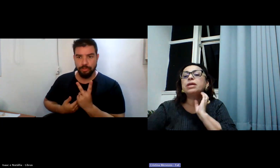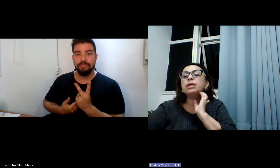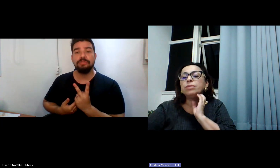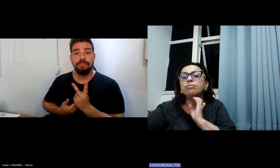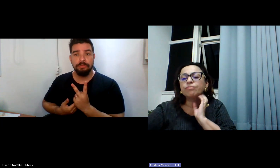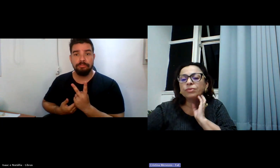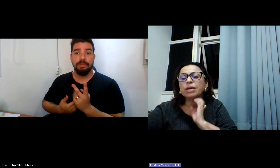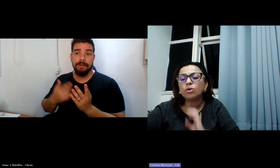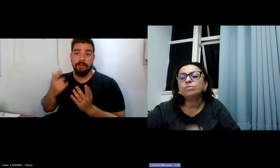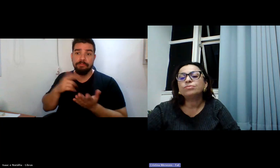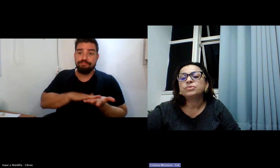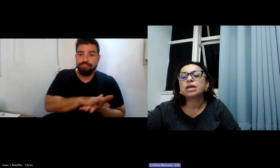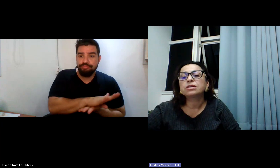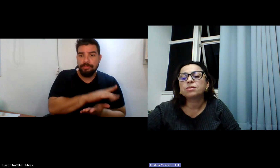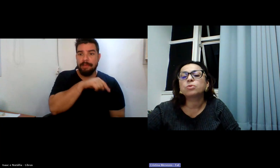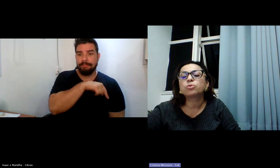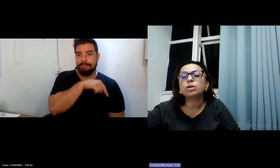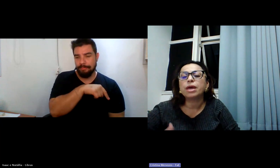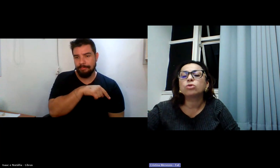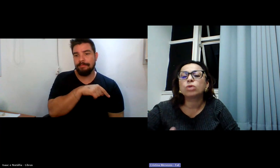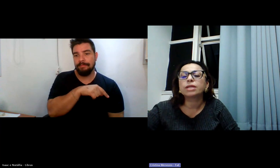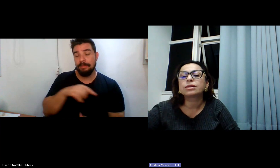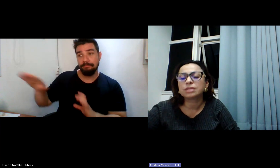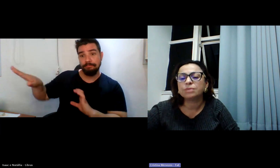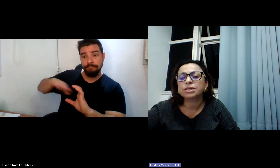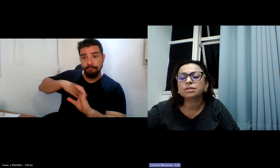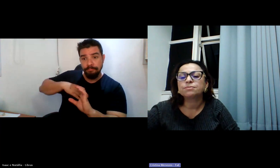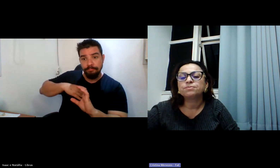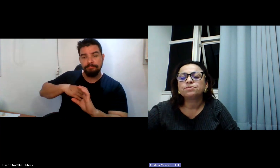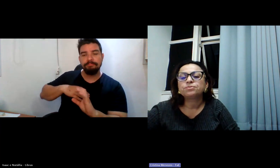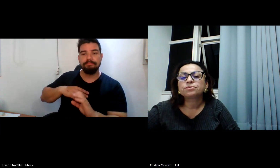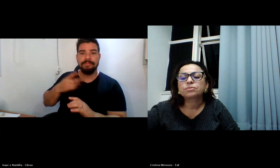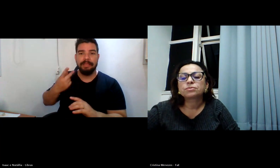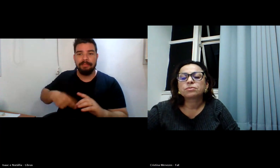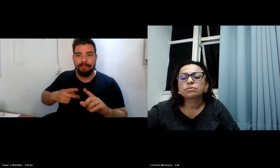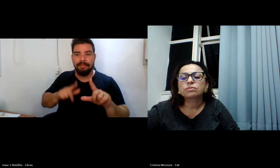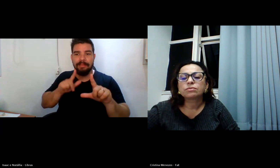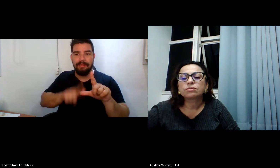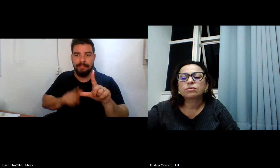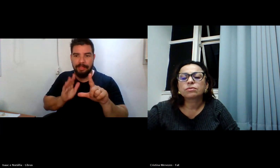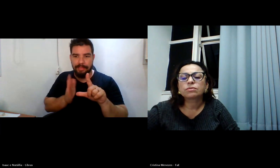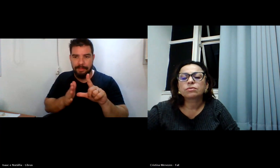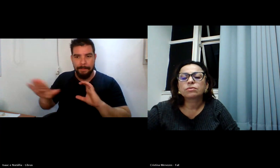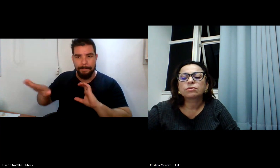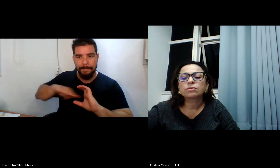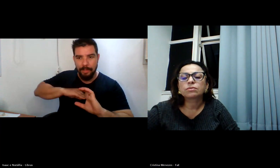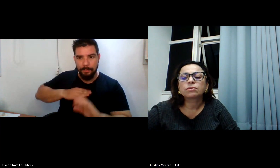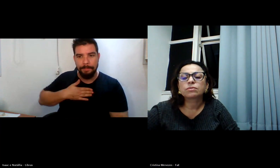já imprime, tá bom? Recebendo por e-mail do Letras Libras.